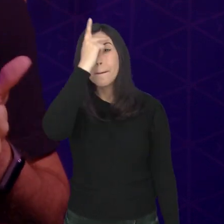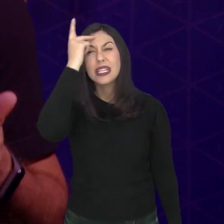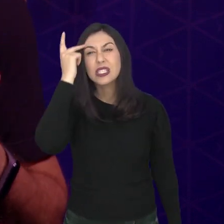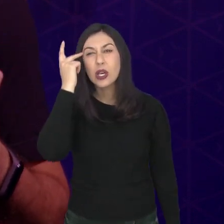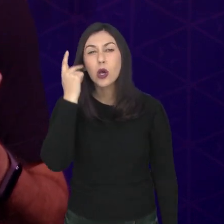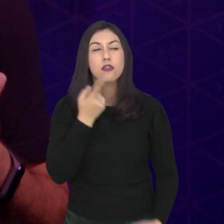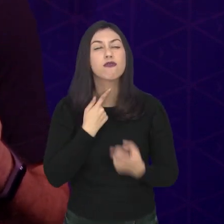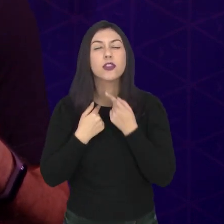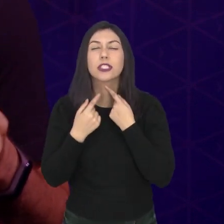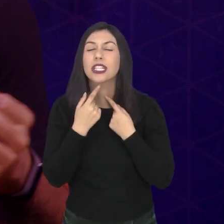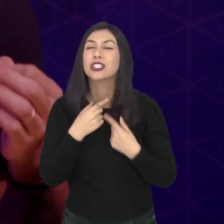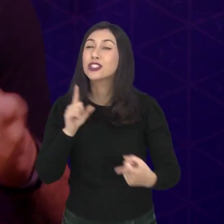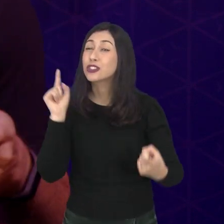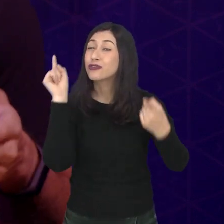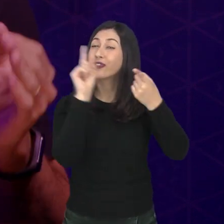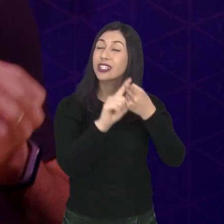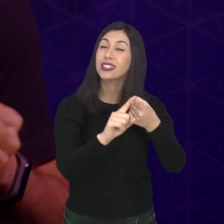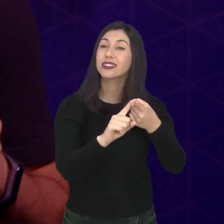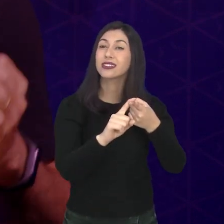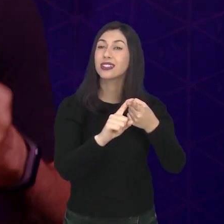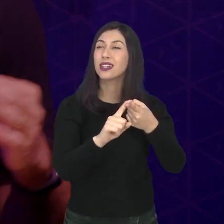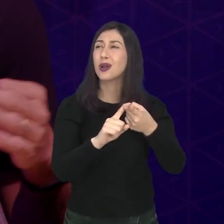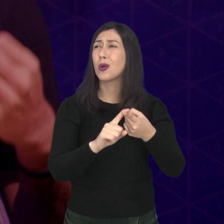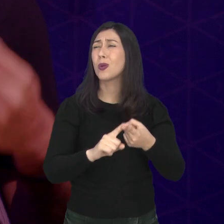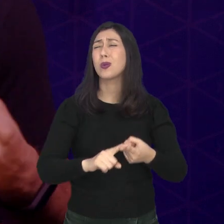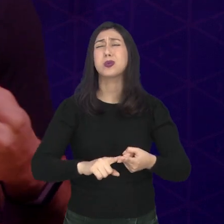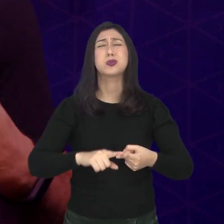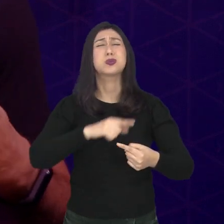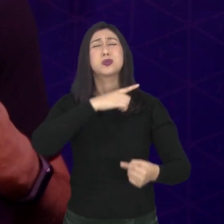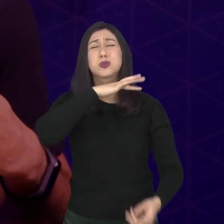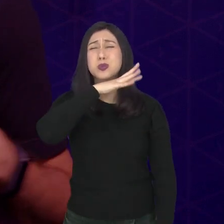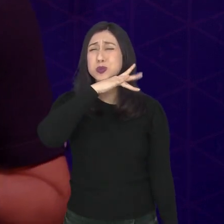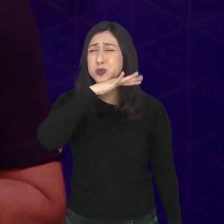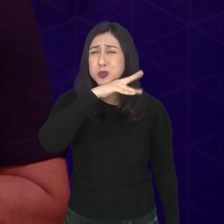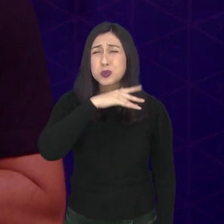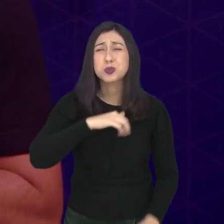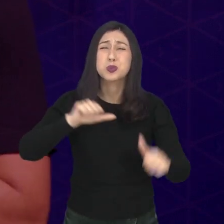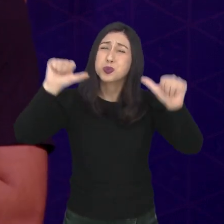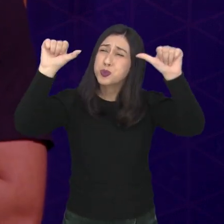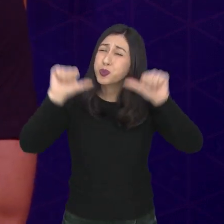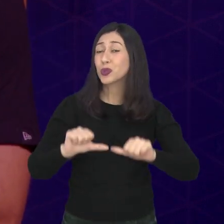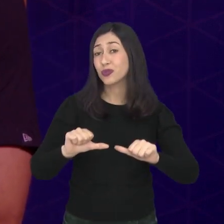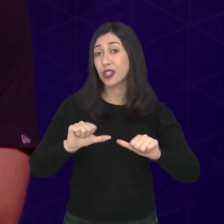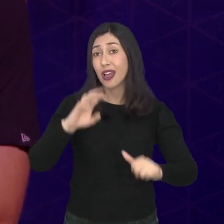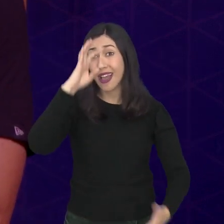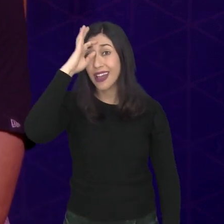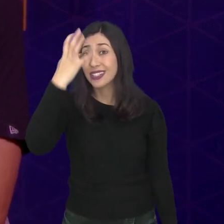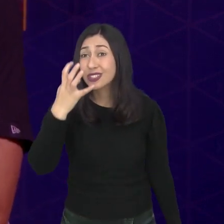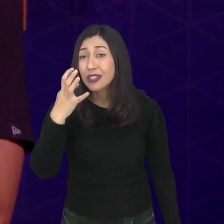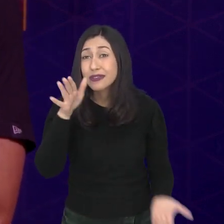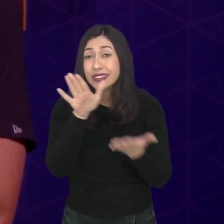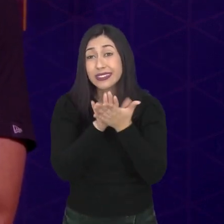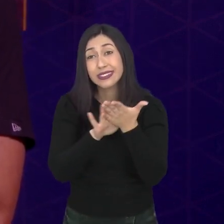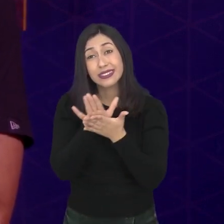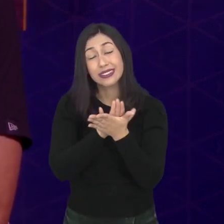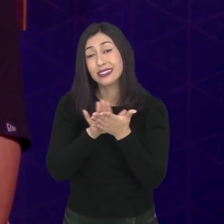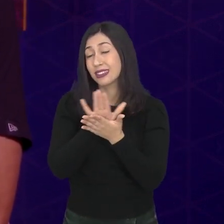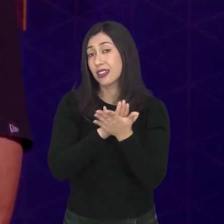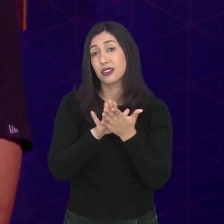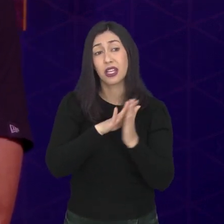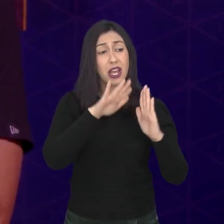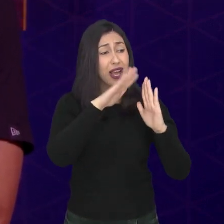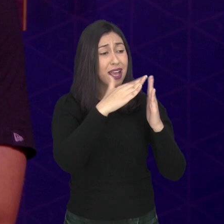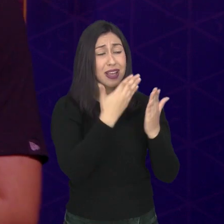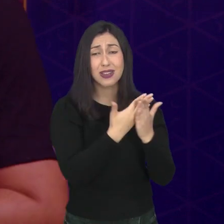se vingar são completamente catastróficos, né? E não vai adiantar nada. Não vai melhorar a